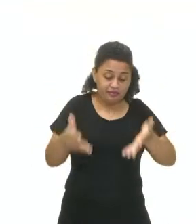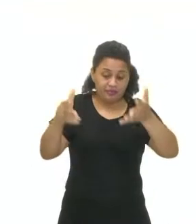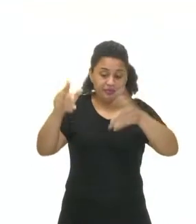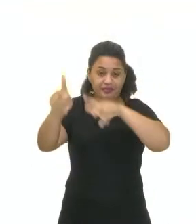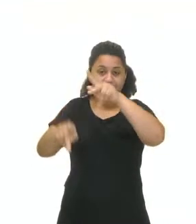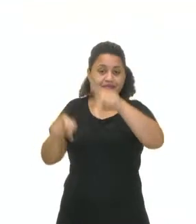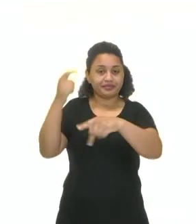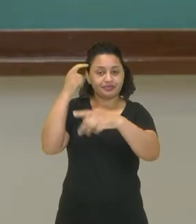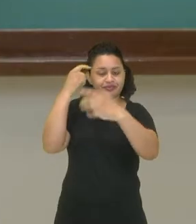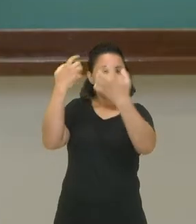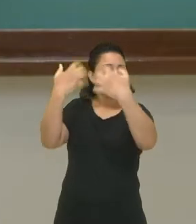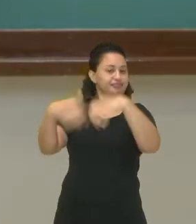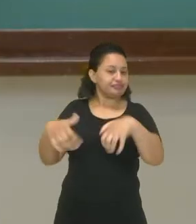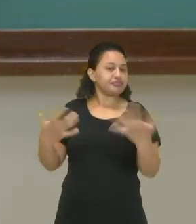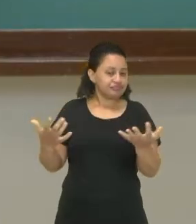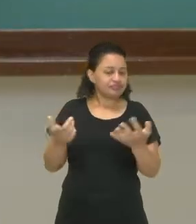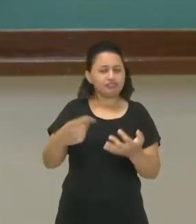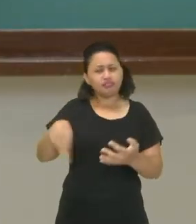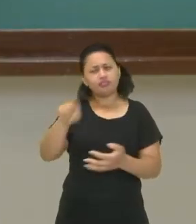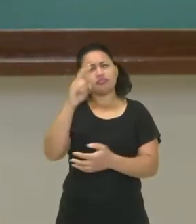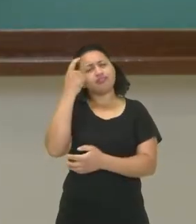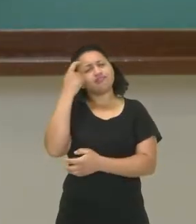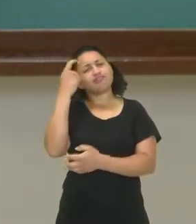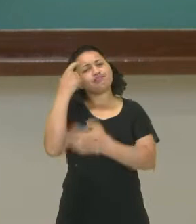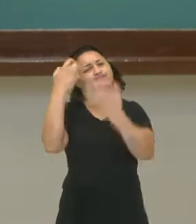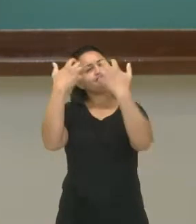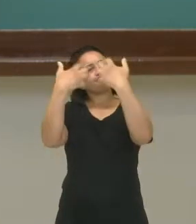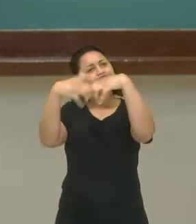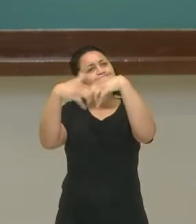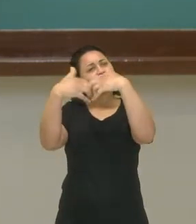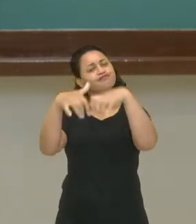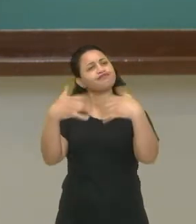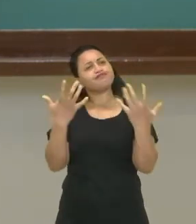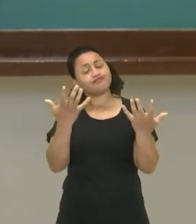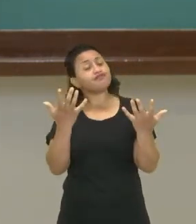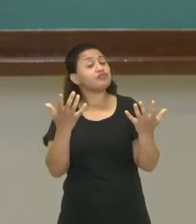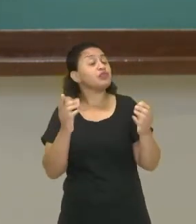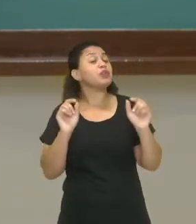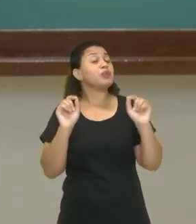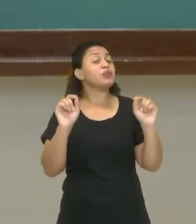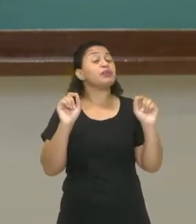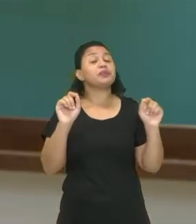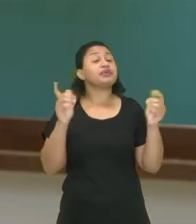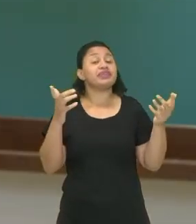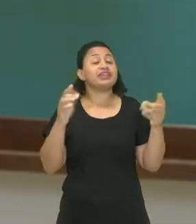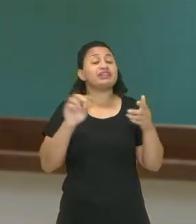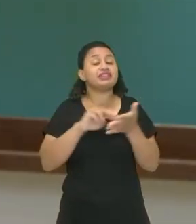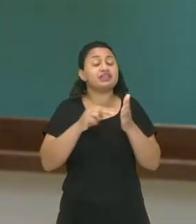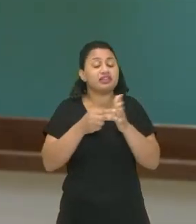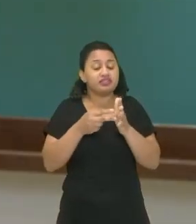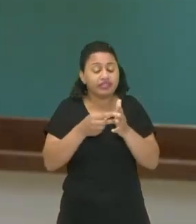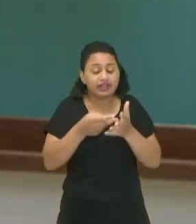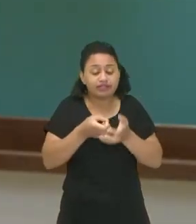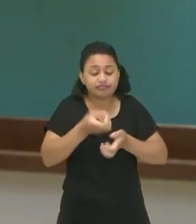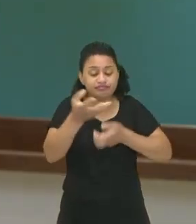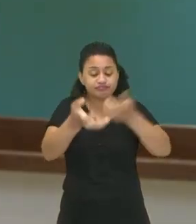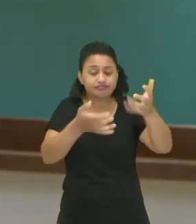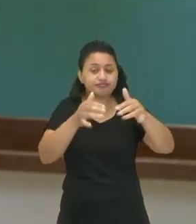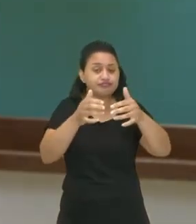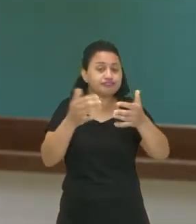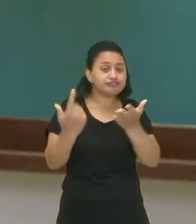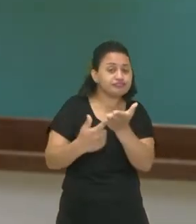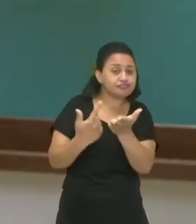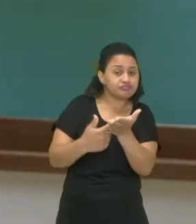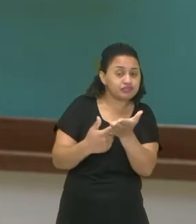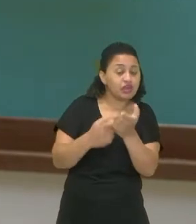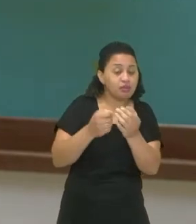Então, justamente para vocês refletirem um pouco sobre isso, né? O que é esse semear livros? Posso semear